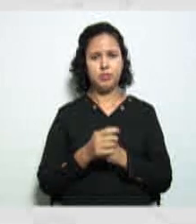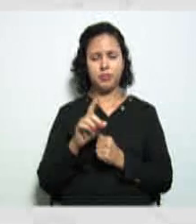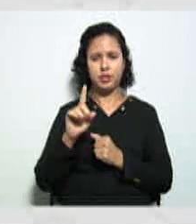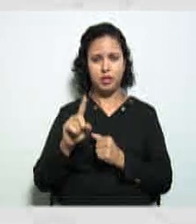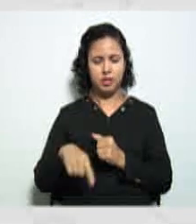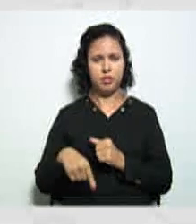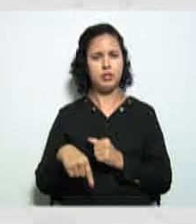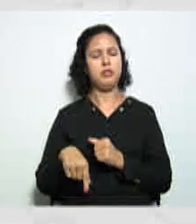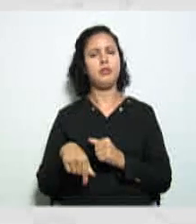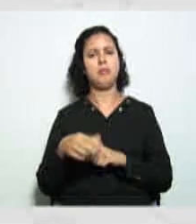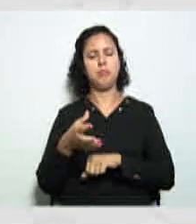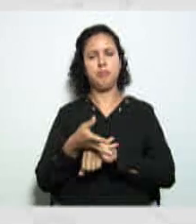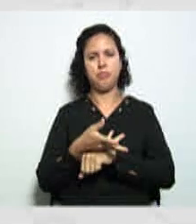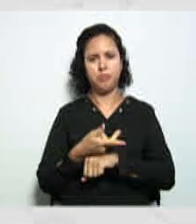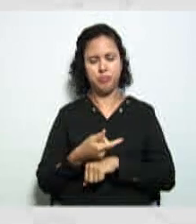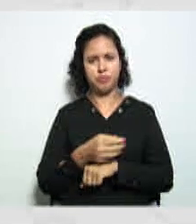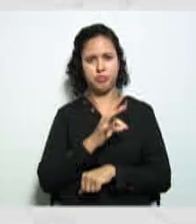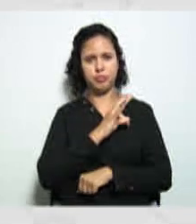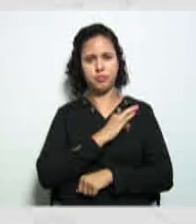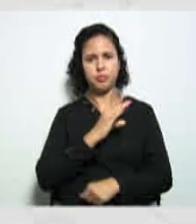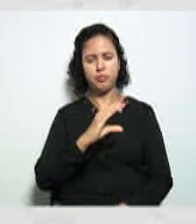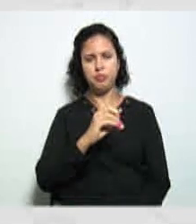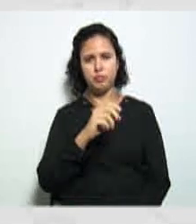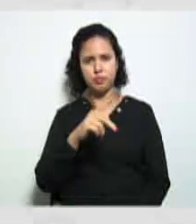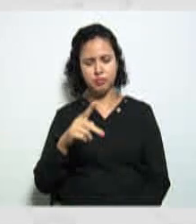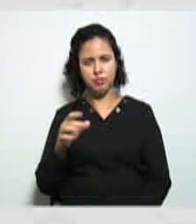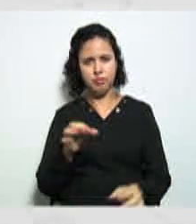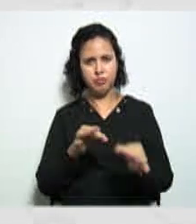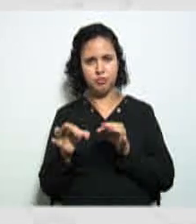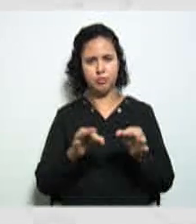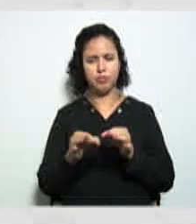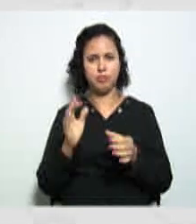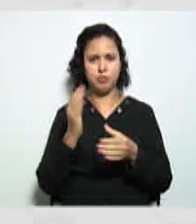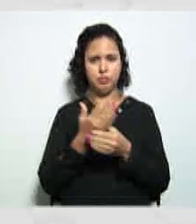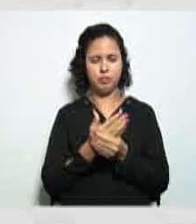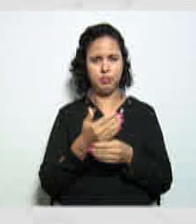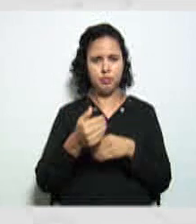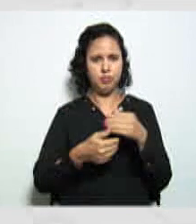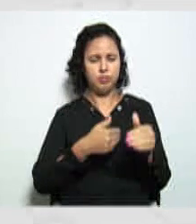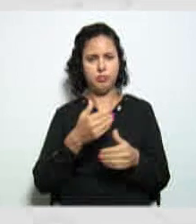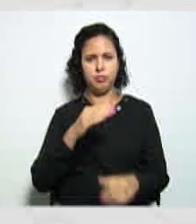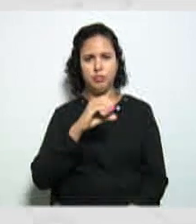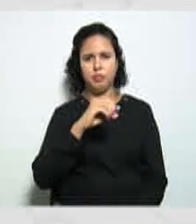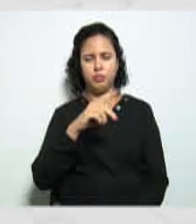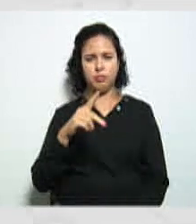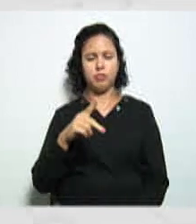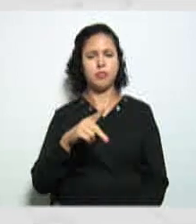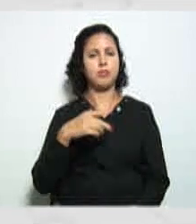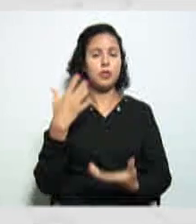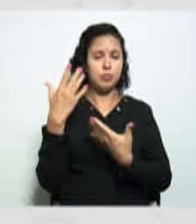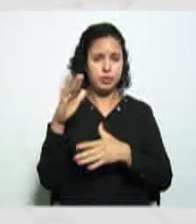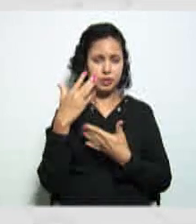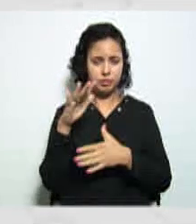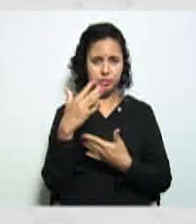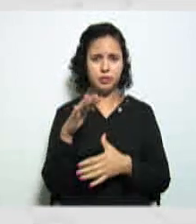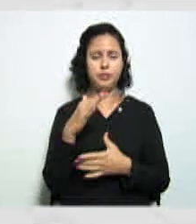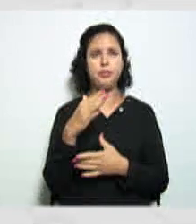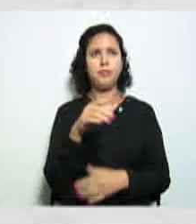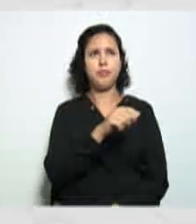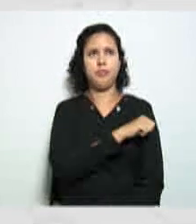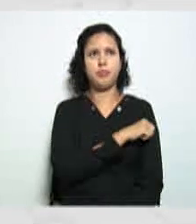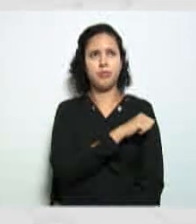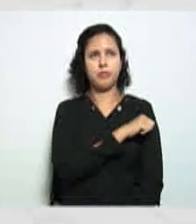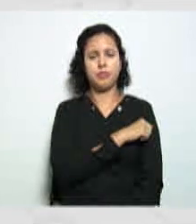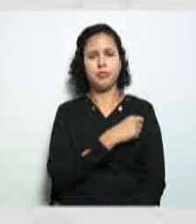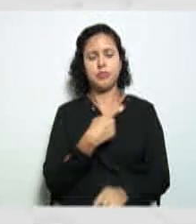competência do técnico em cooperativismo planejar e executar processos cooperativos. Então, parabéns ao Eliel, né, da